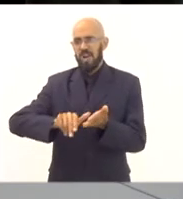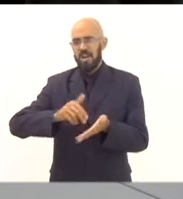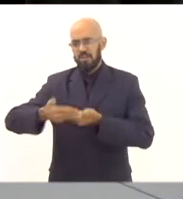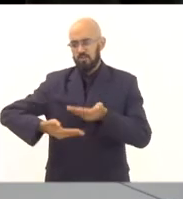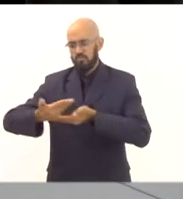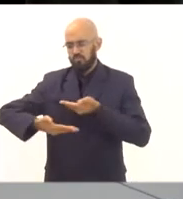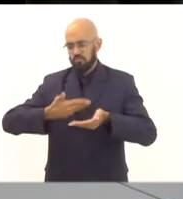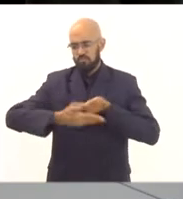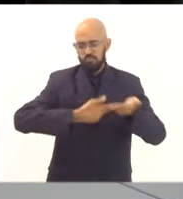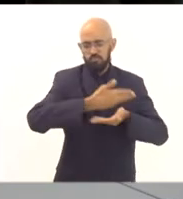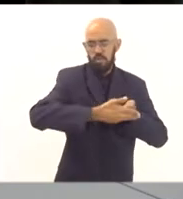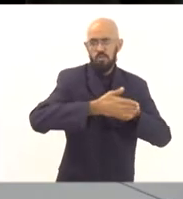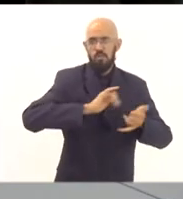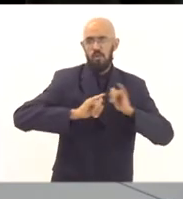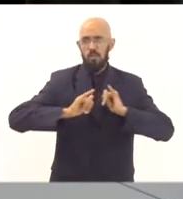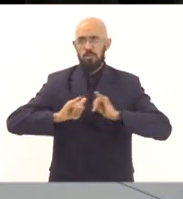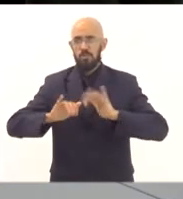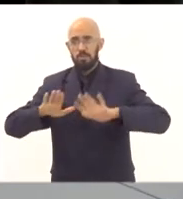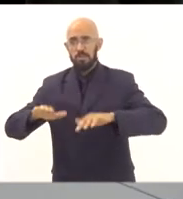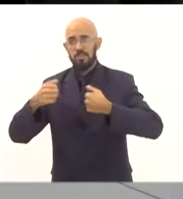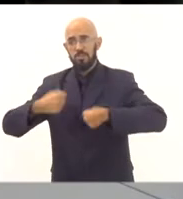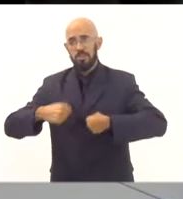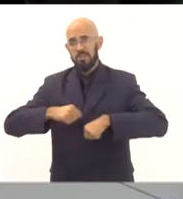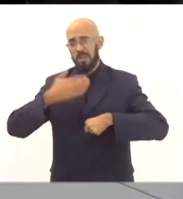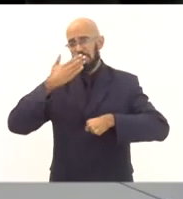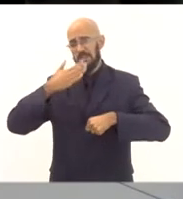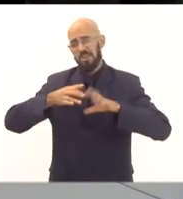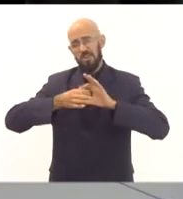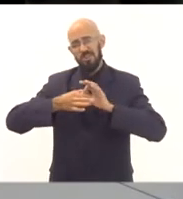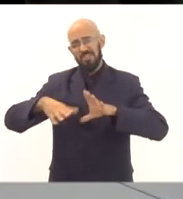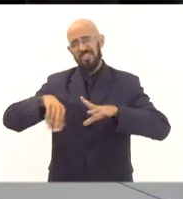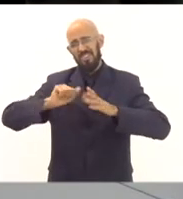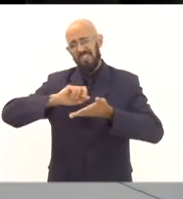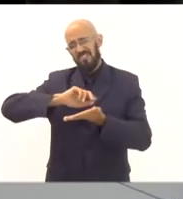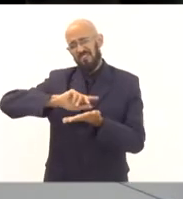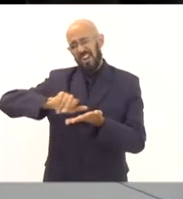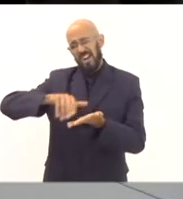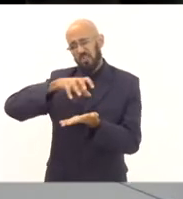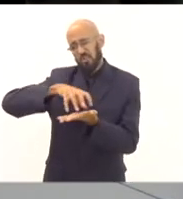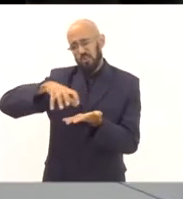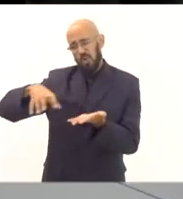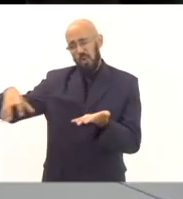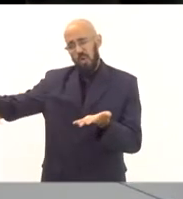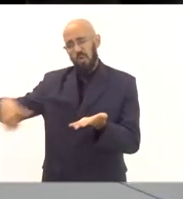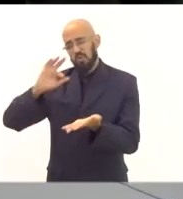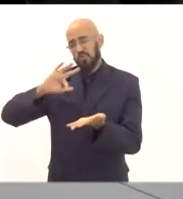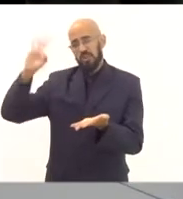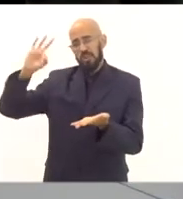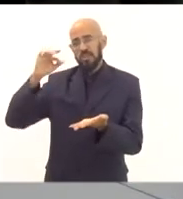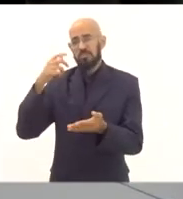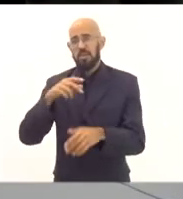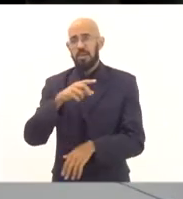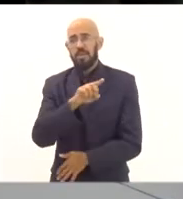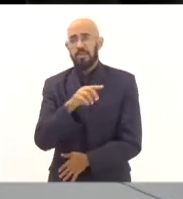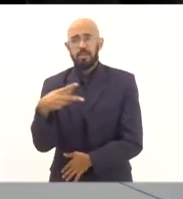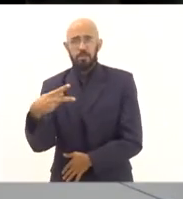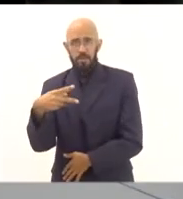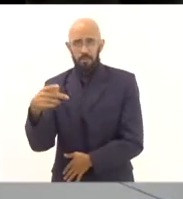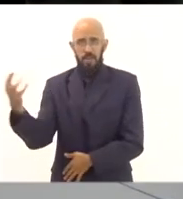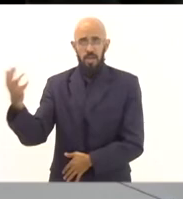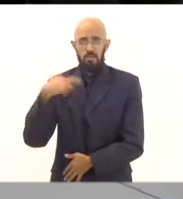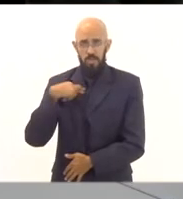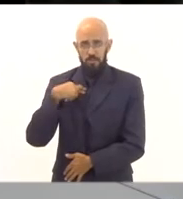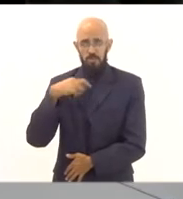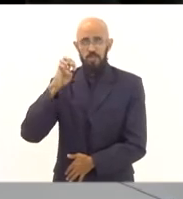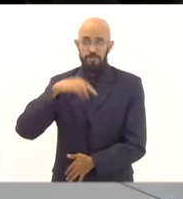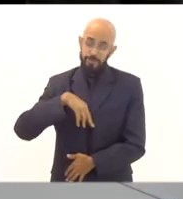dentro desses cruzamentos a gente tem que pedir autorização ao diversos órgãos Federais em separado para cá Dataprev possa responder sim ou não para nós